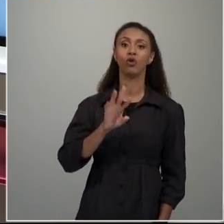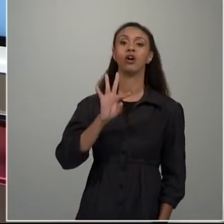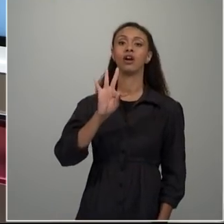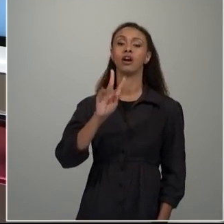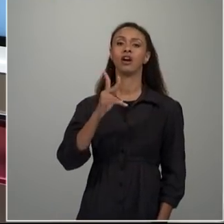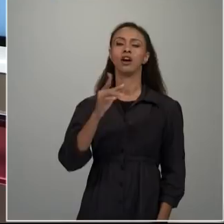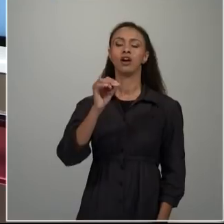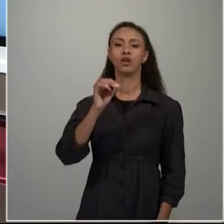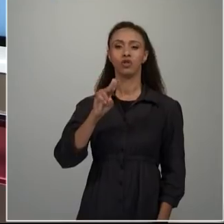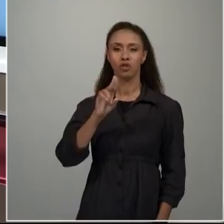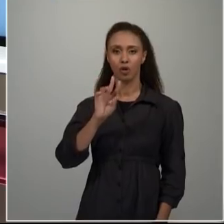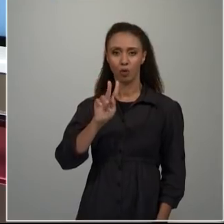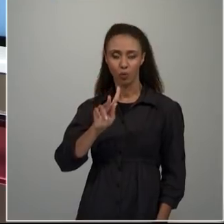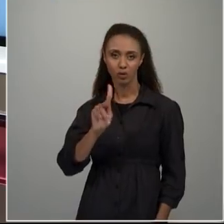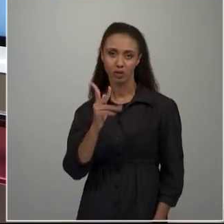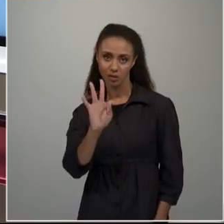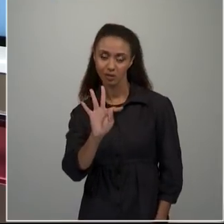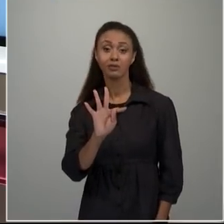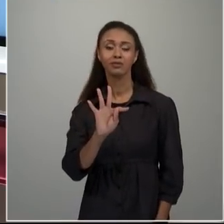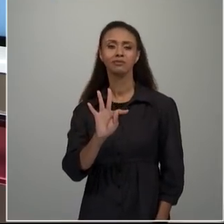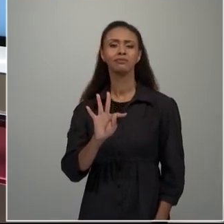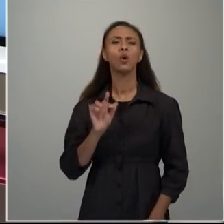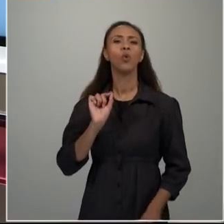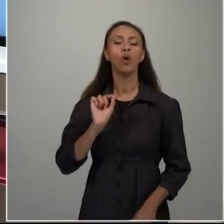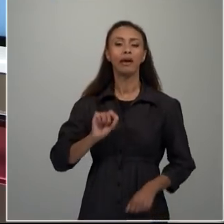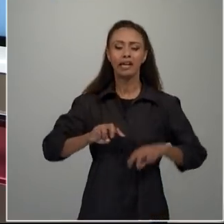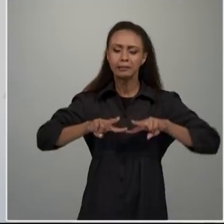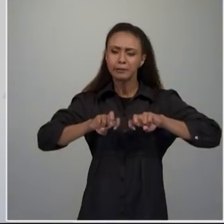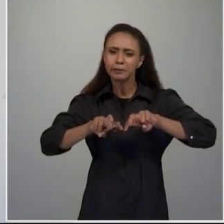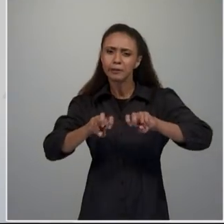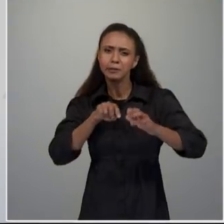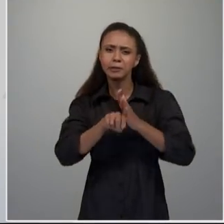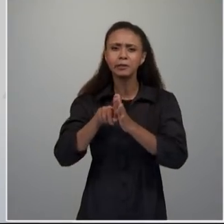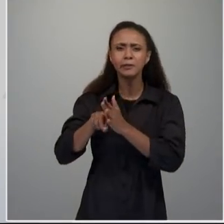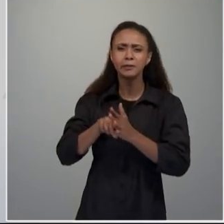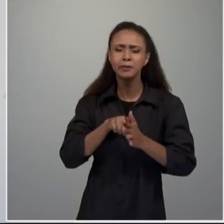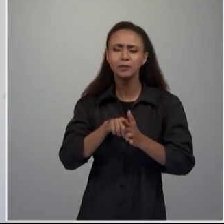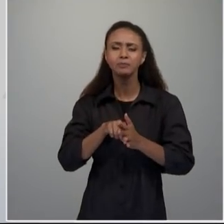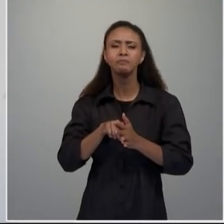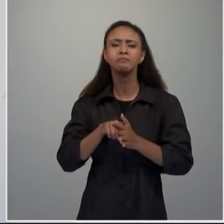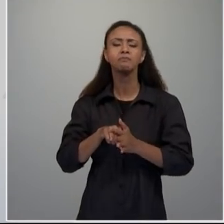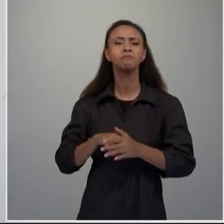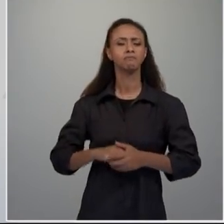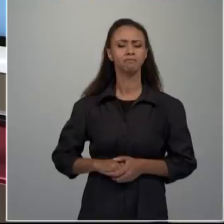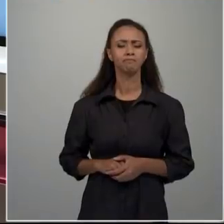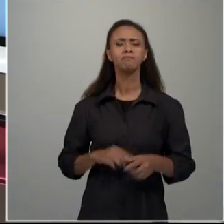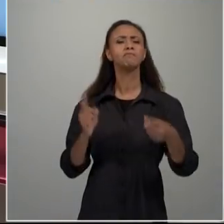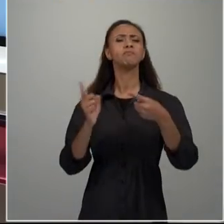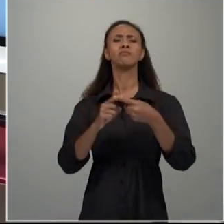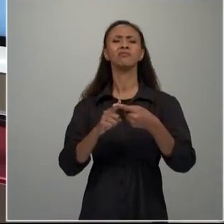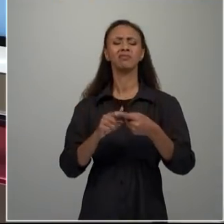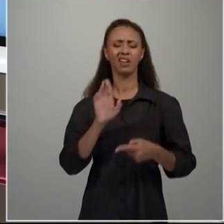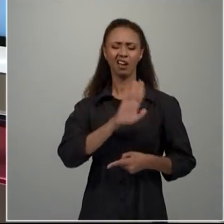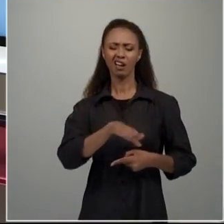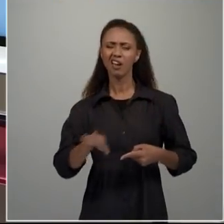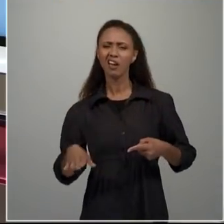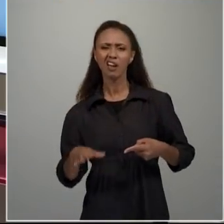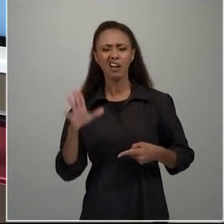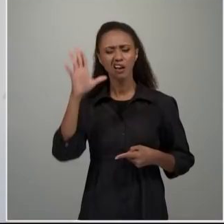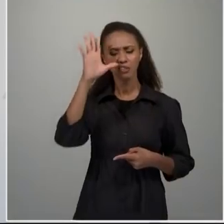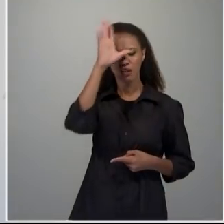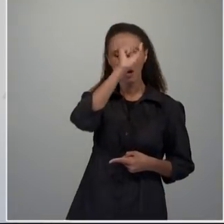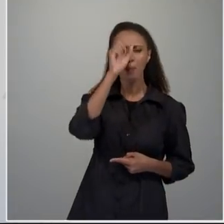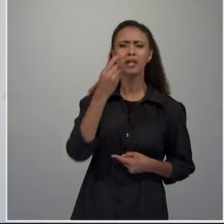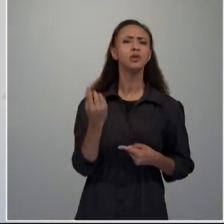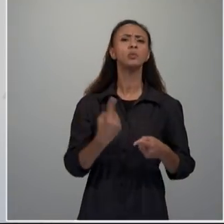coisa para instigar o que nós vamos investigar o ídolo quinto lugar porque as crianças aprendem e depois a gente vai